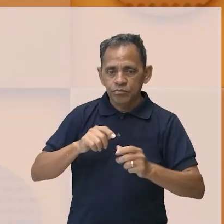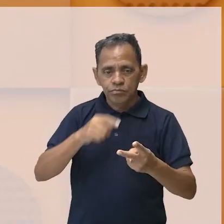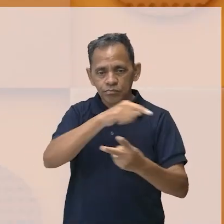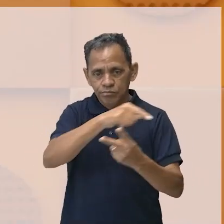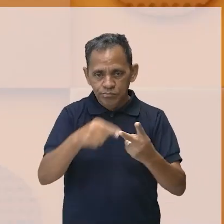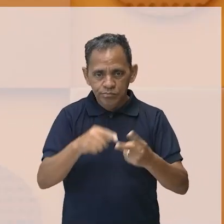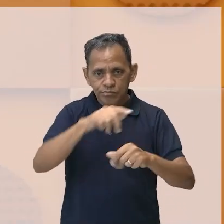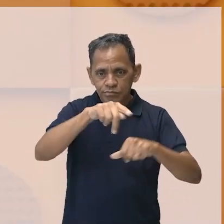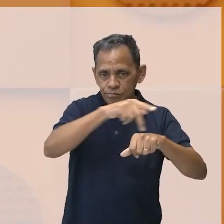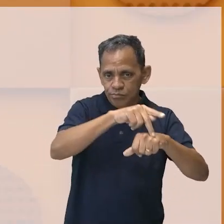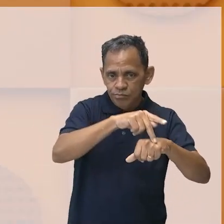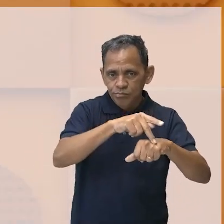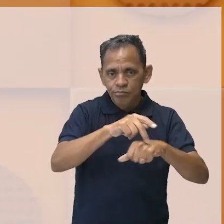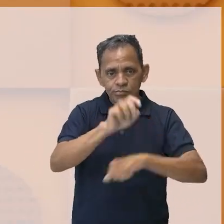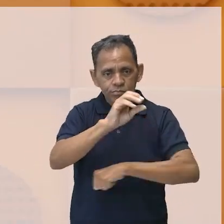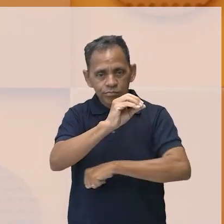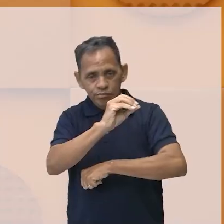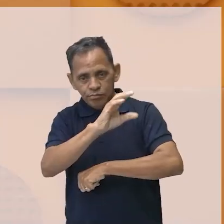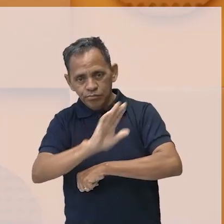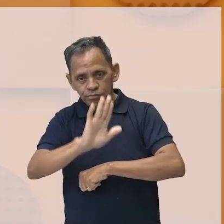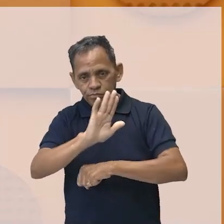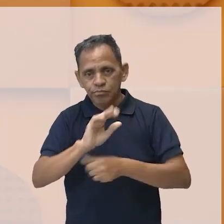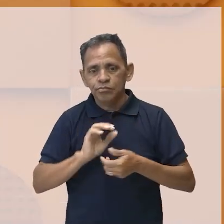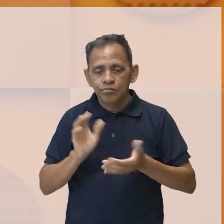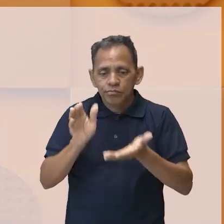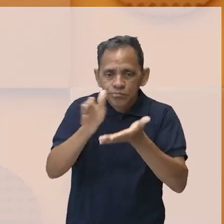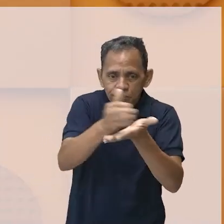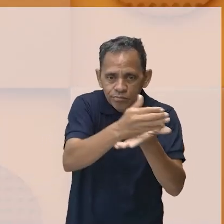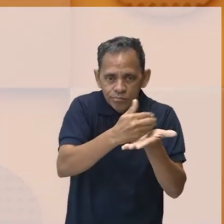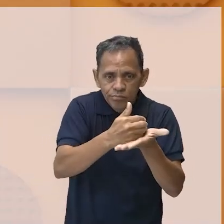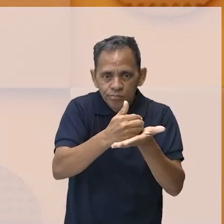Zelândia são os 2 países da Oceania que concentram mais essas